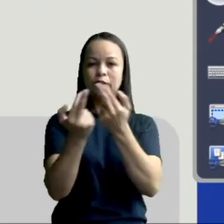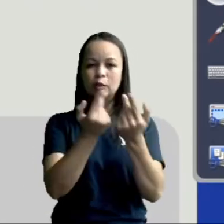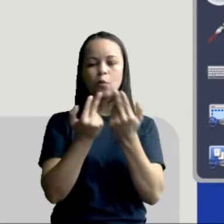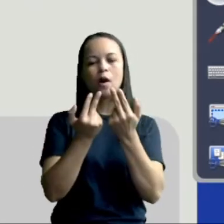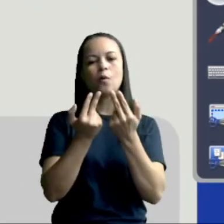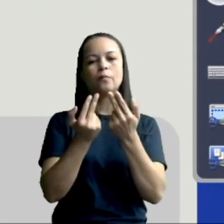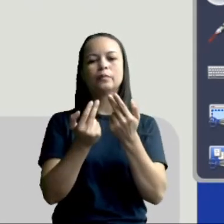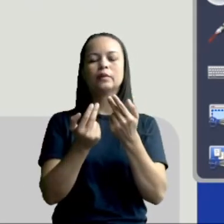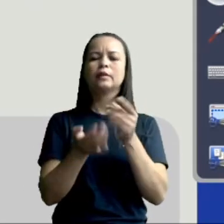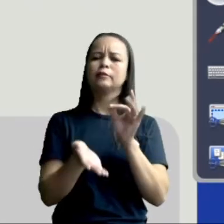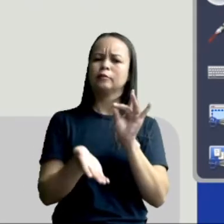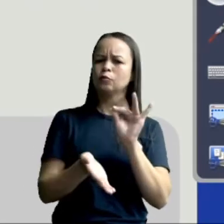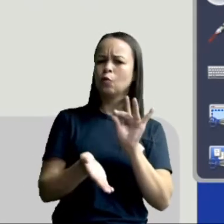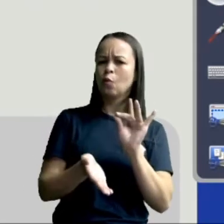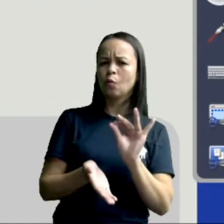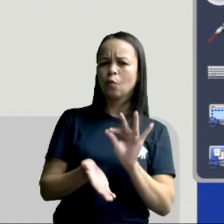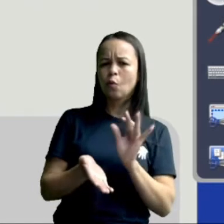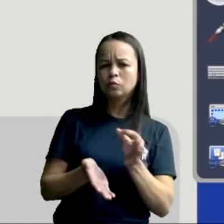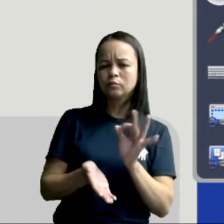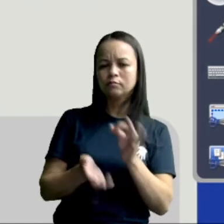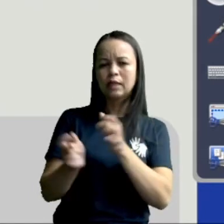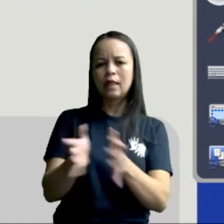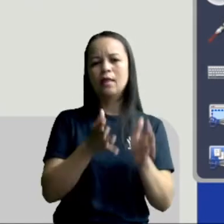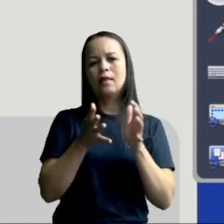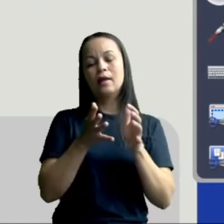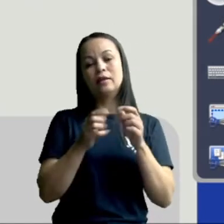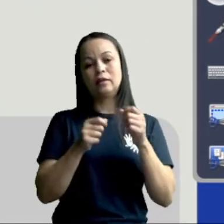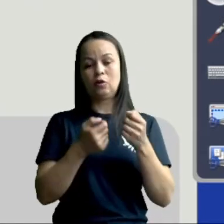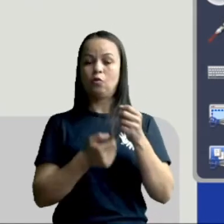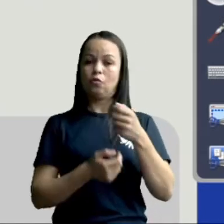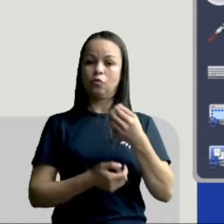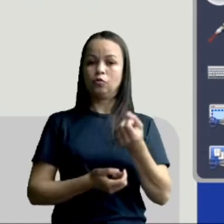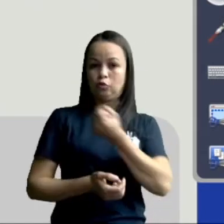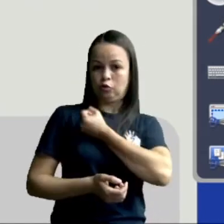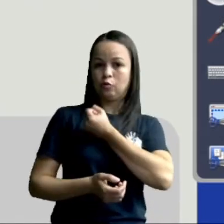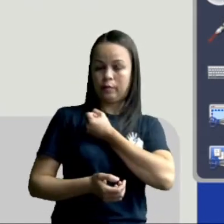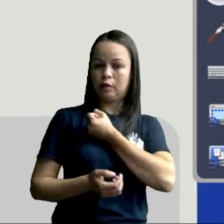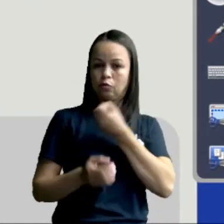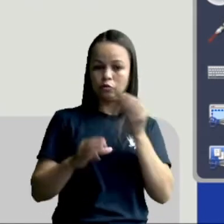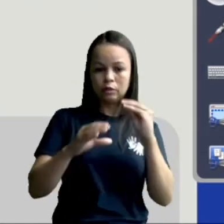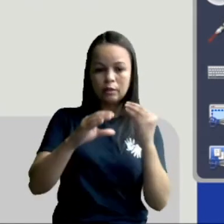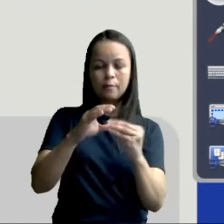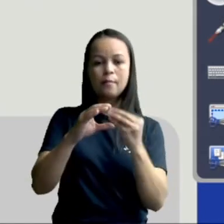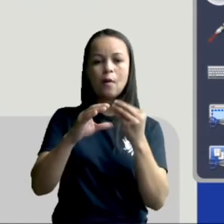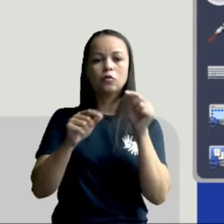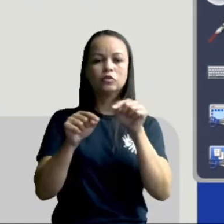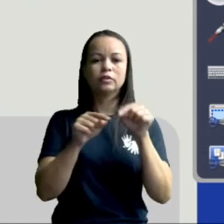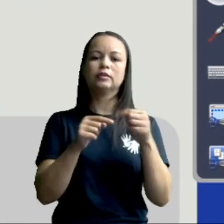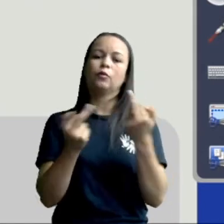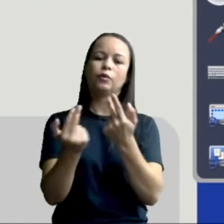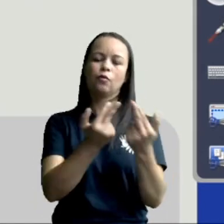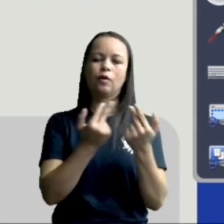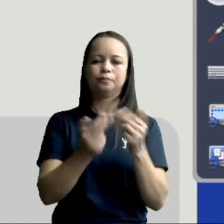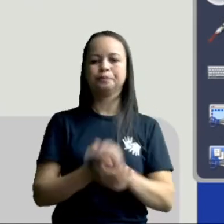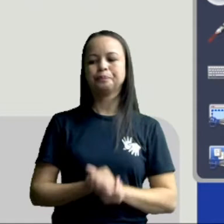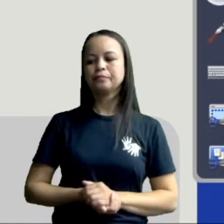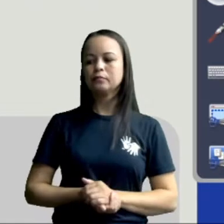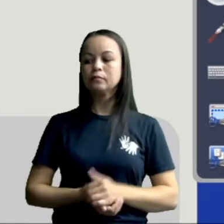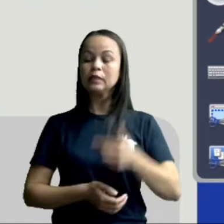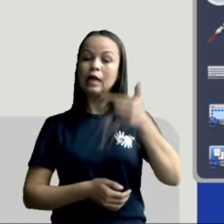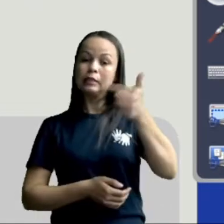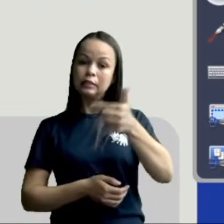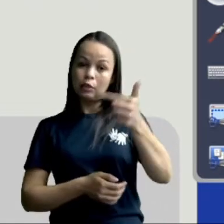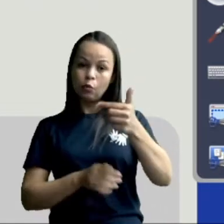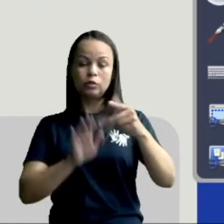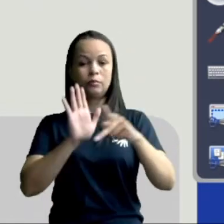certeza a gente pode dizer que os valores envolvidos também são iguais, tá? A segunda propriedade, já não é